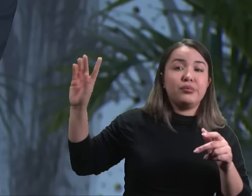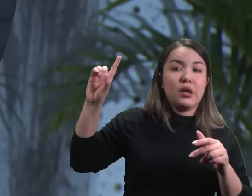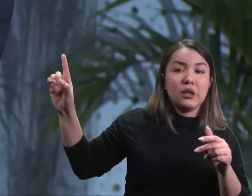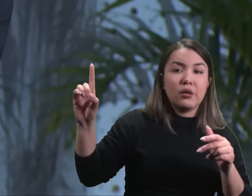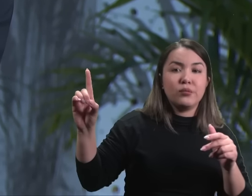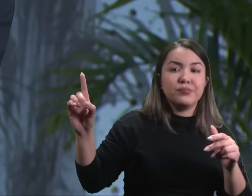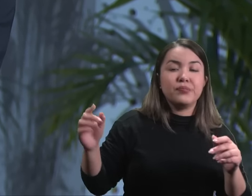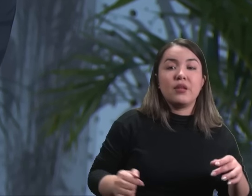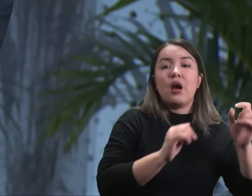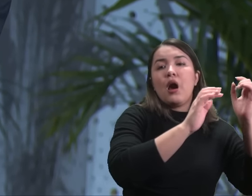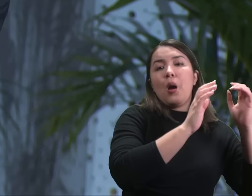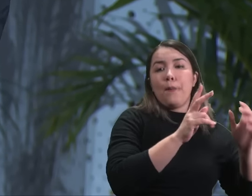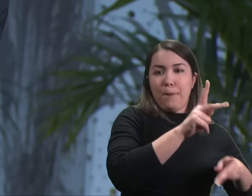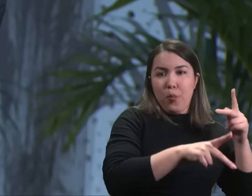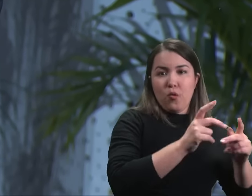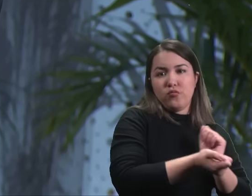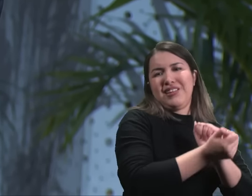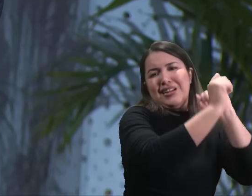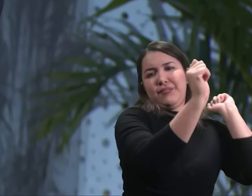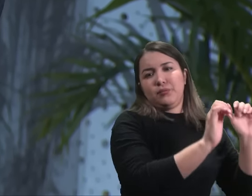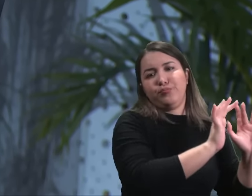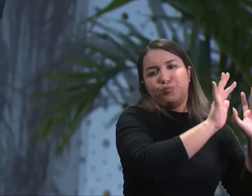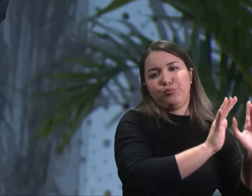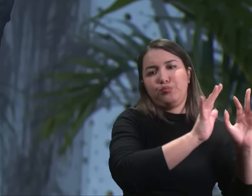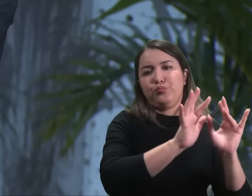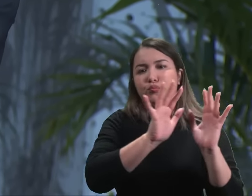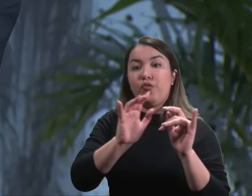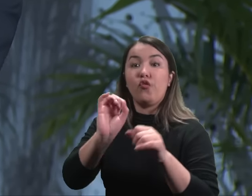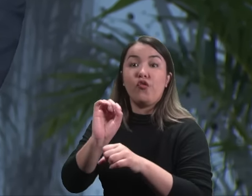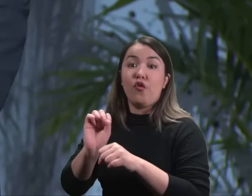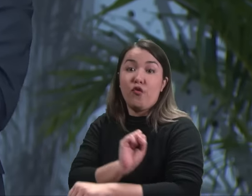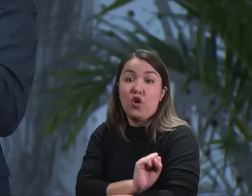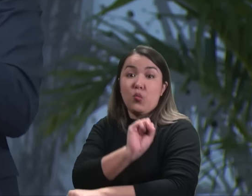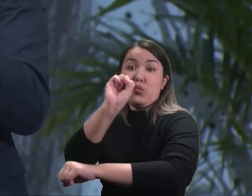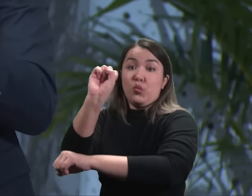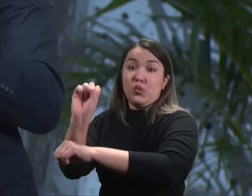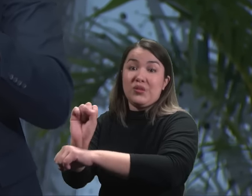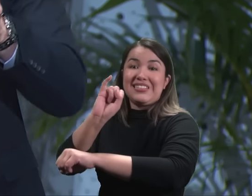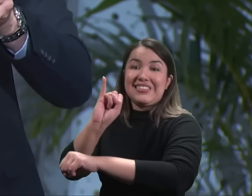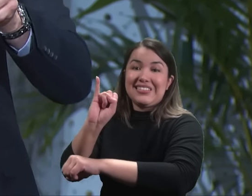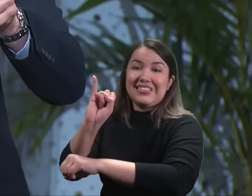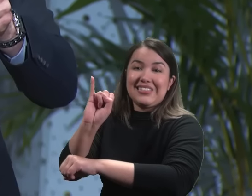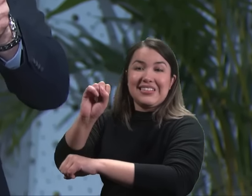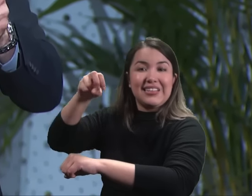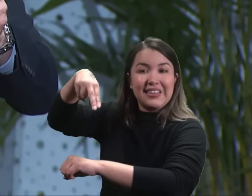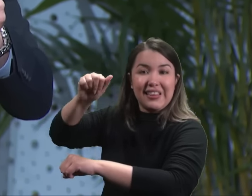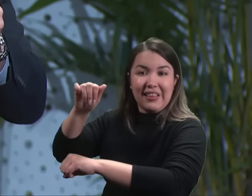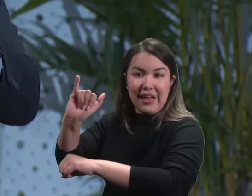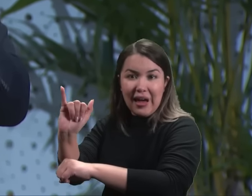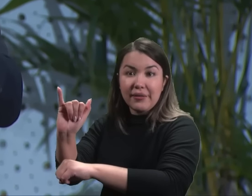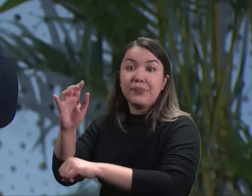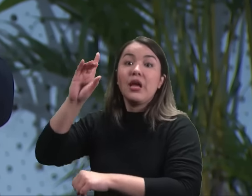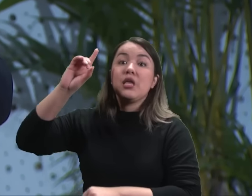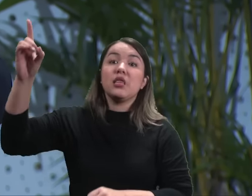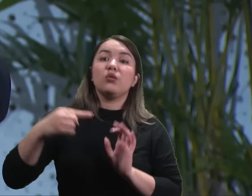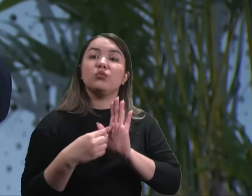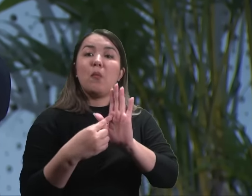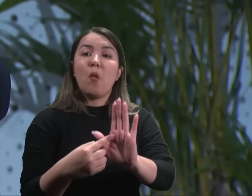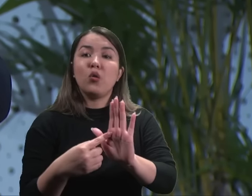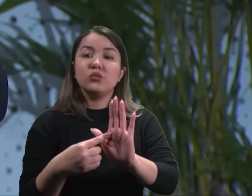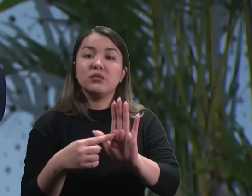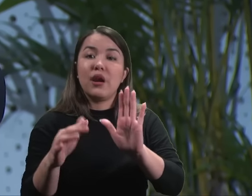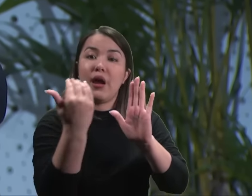Sinai e no Sinai Deus revela a eles o Santuário e a Lei